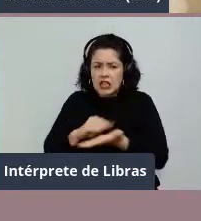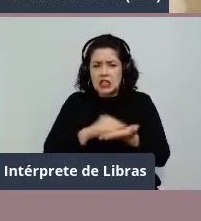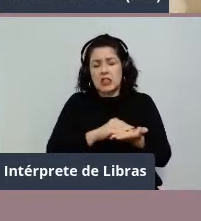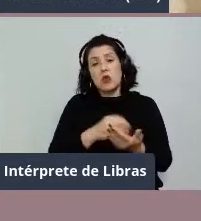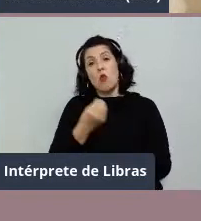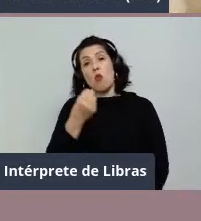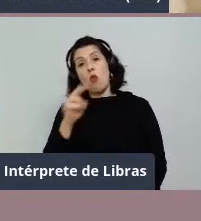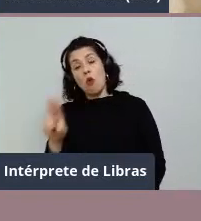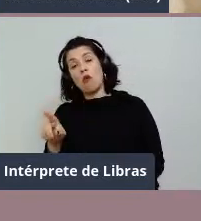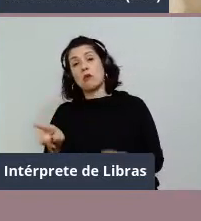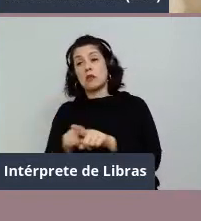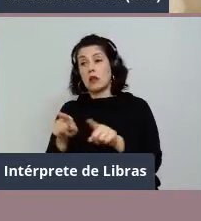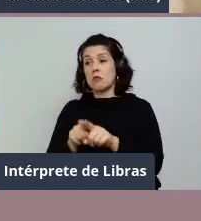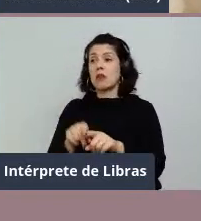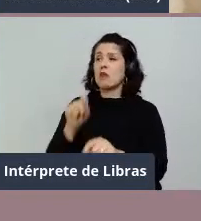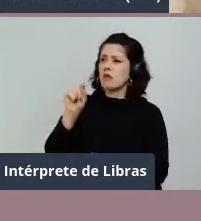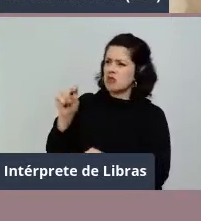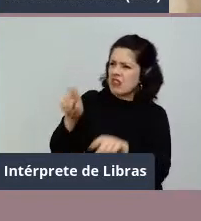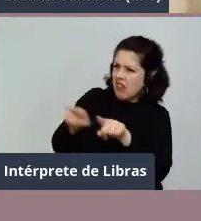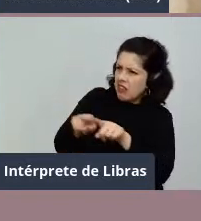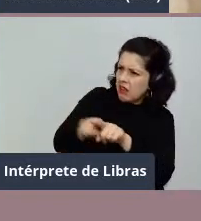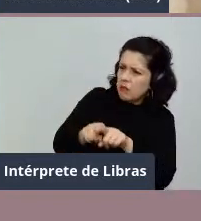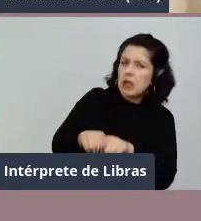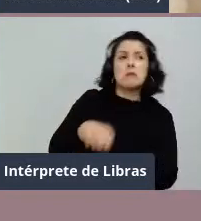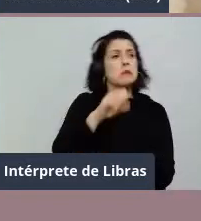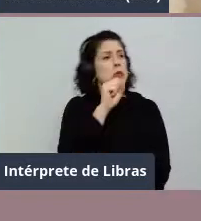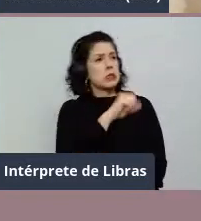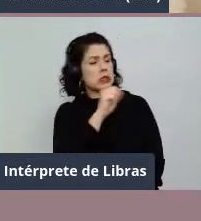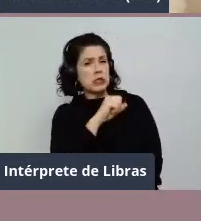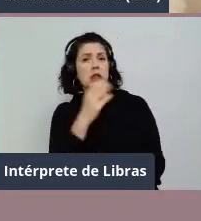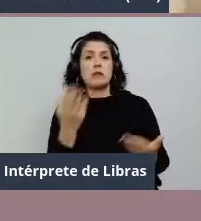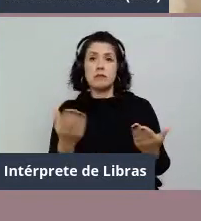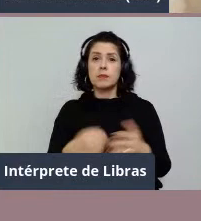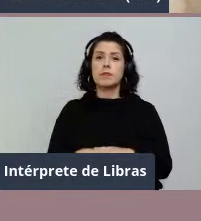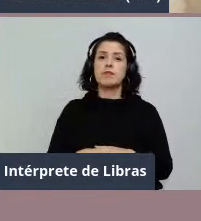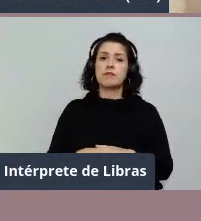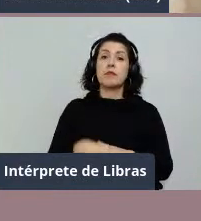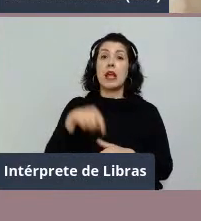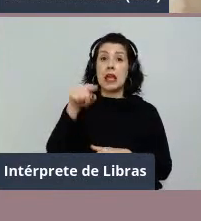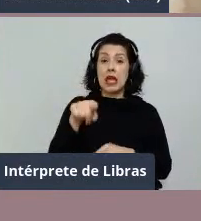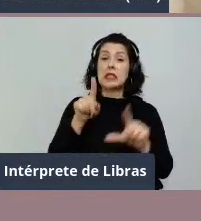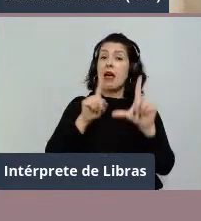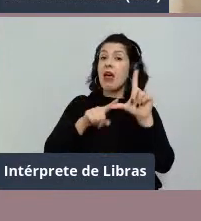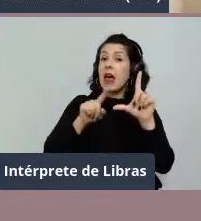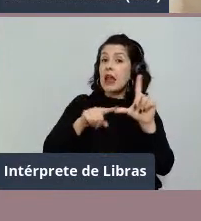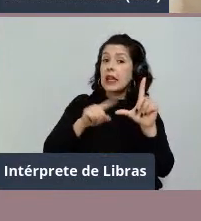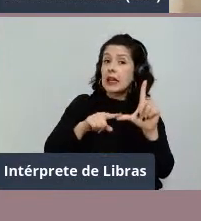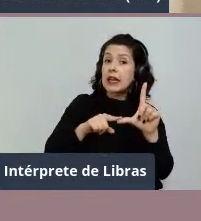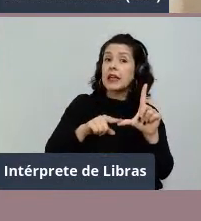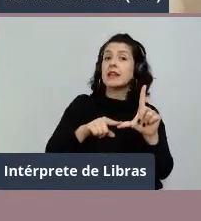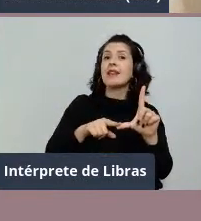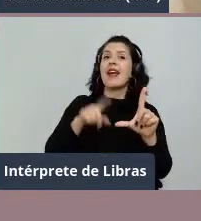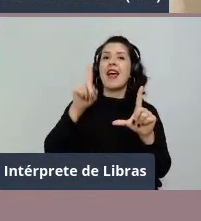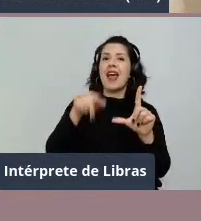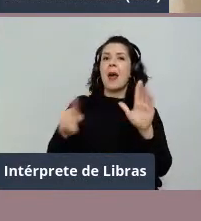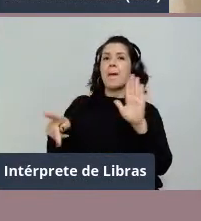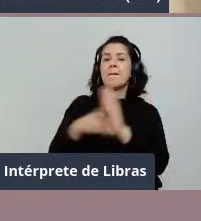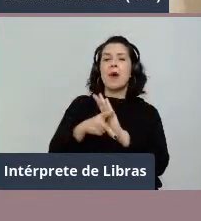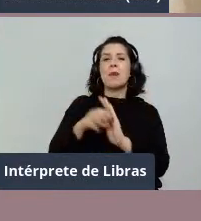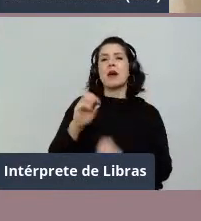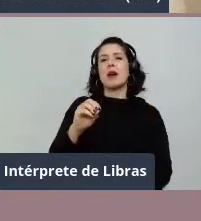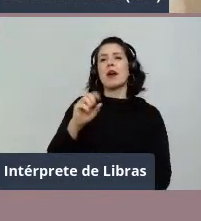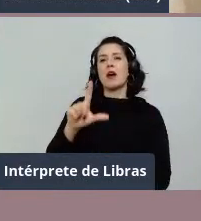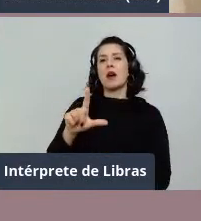Brutus. Sim, este é o modo. E essa letra é a letra da Olga Borelli, não é a letra